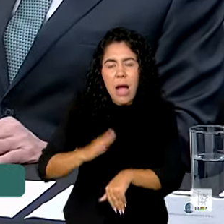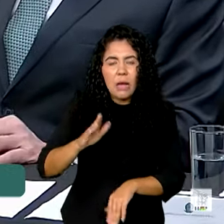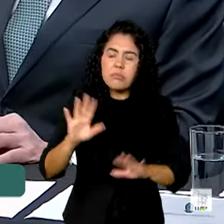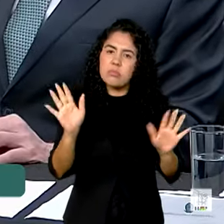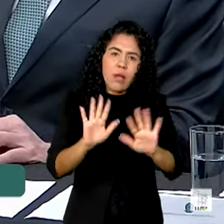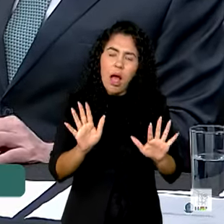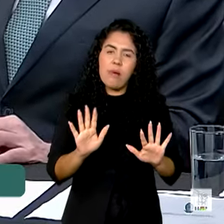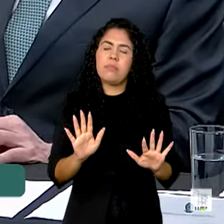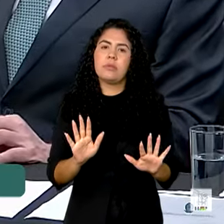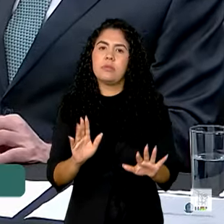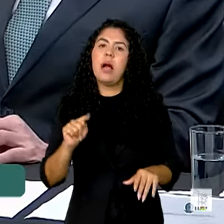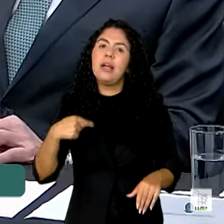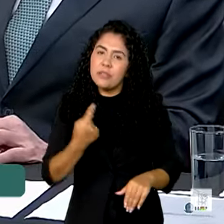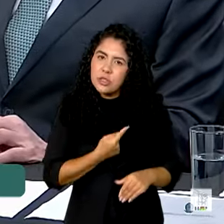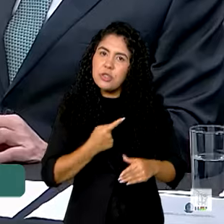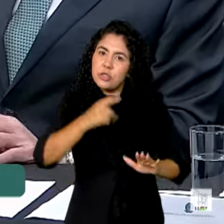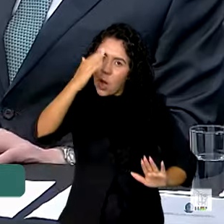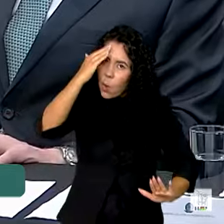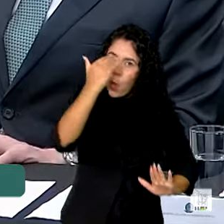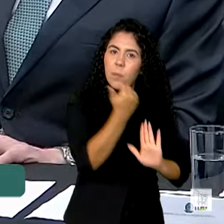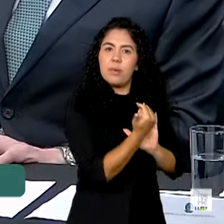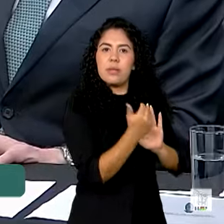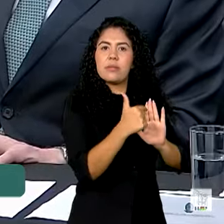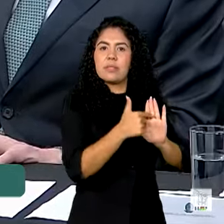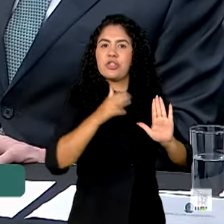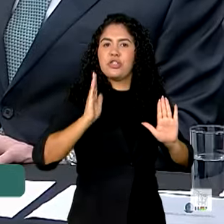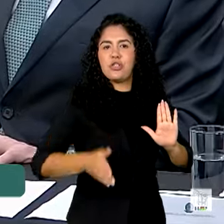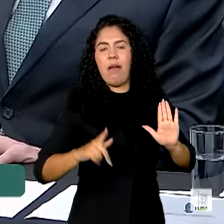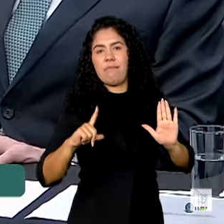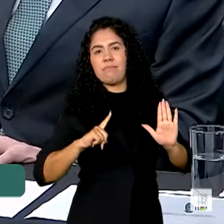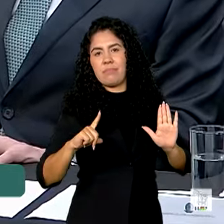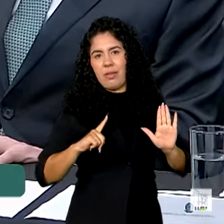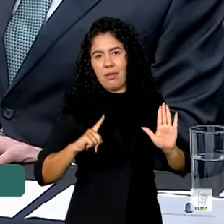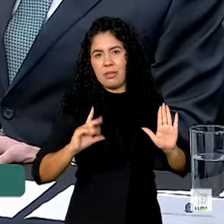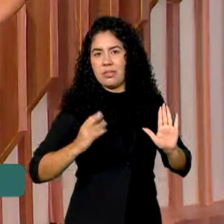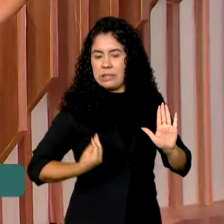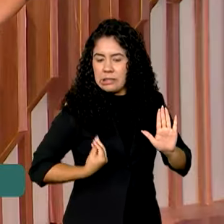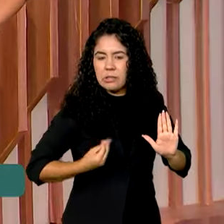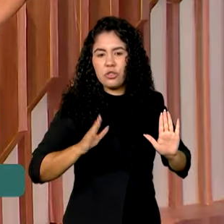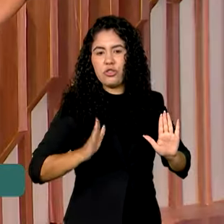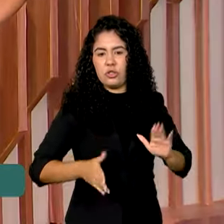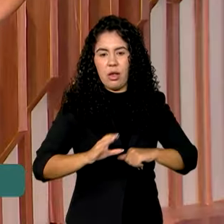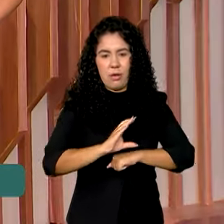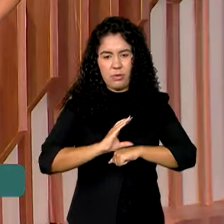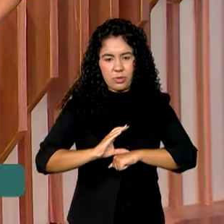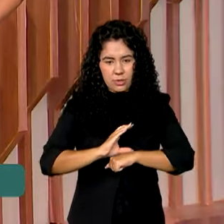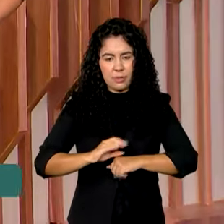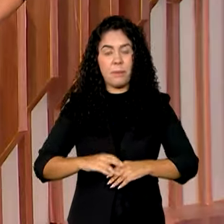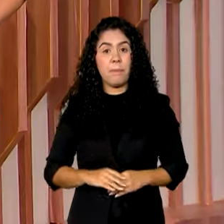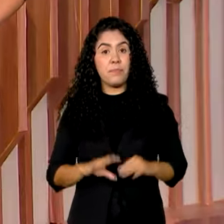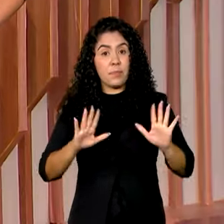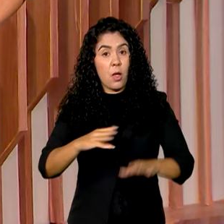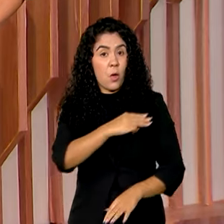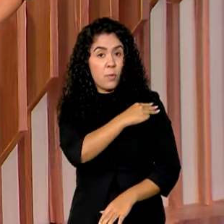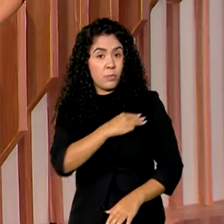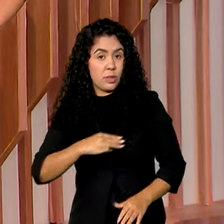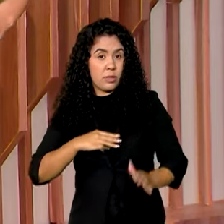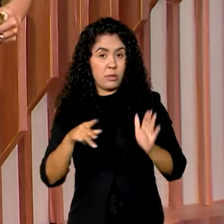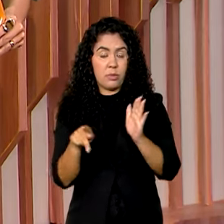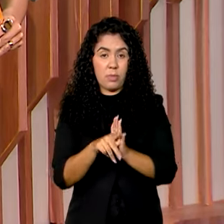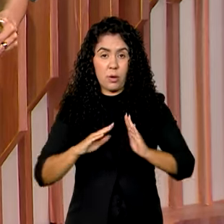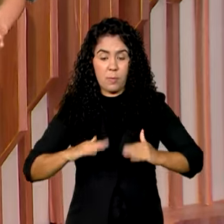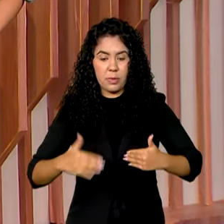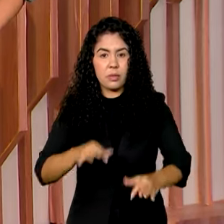buscando o cumprimento de um direito já adquirido né de um direito constitucional o ministro da Justiça se